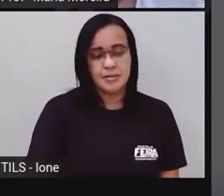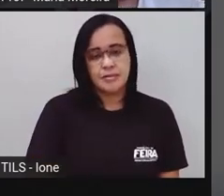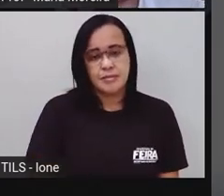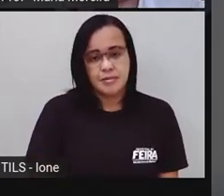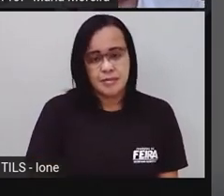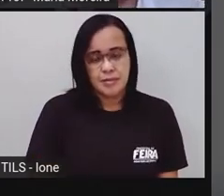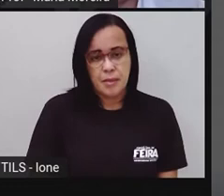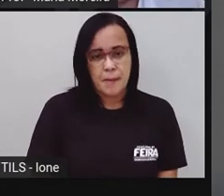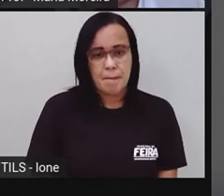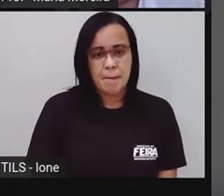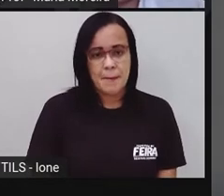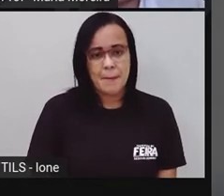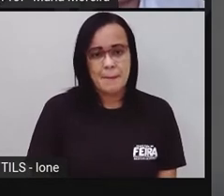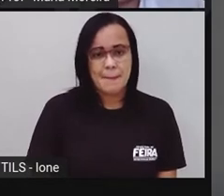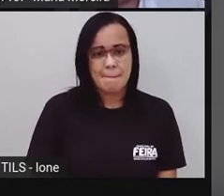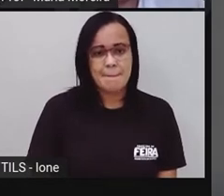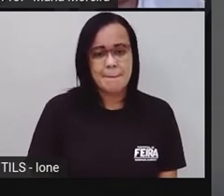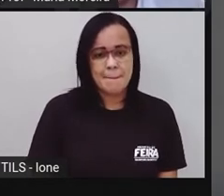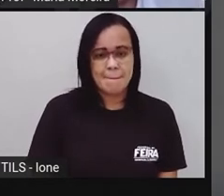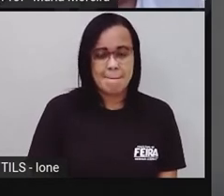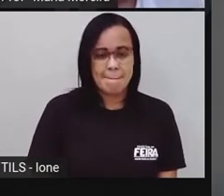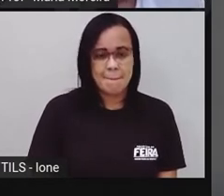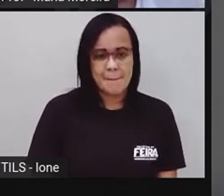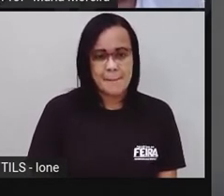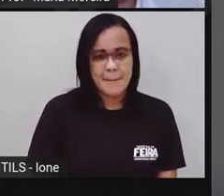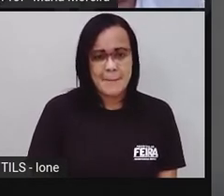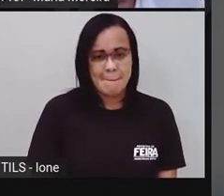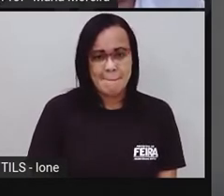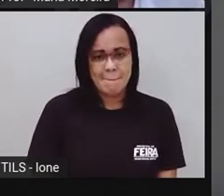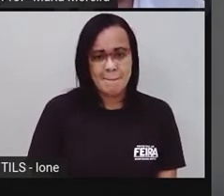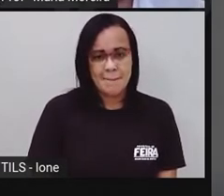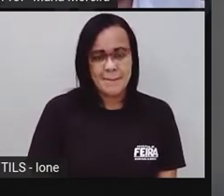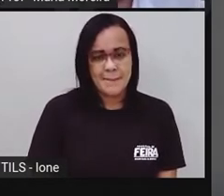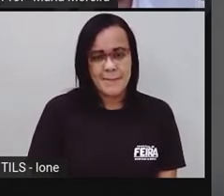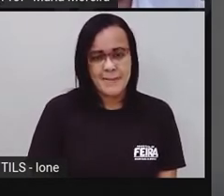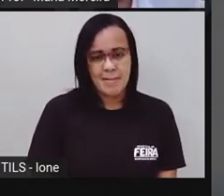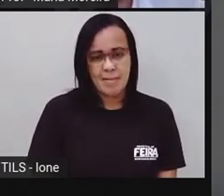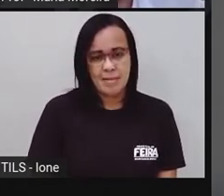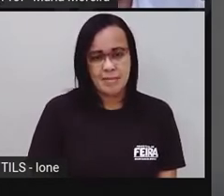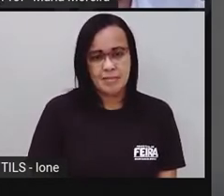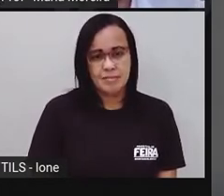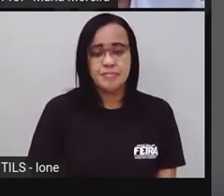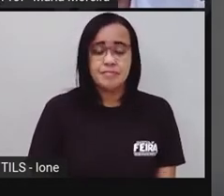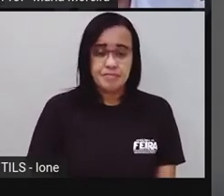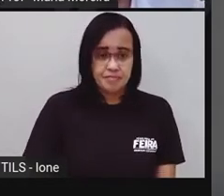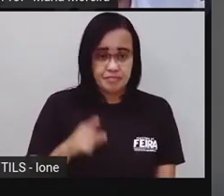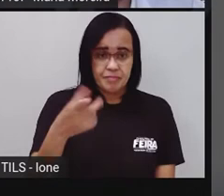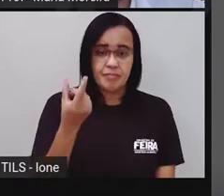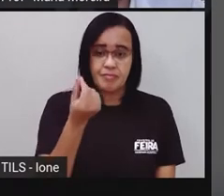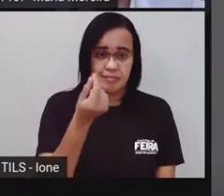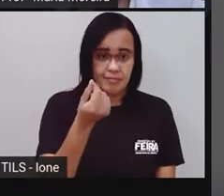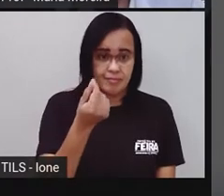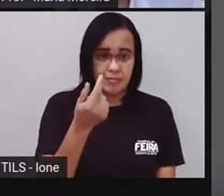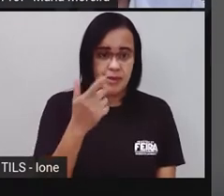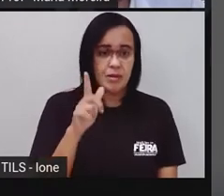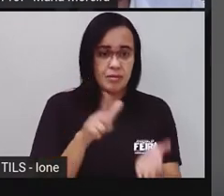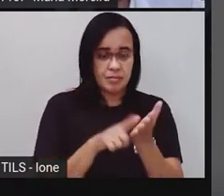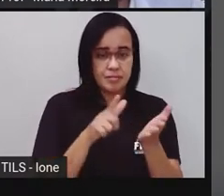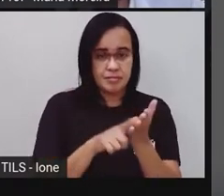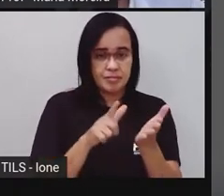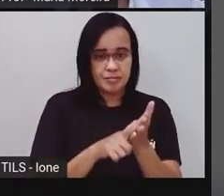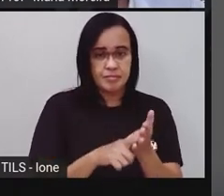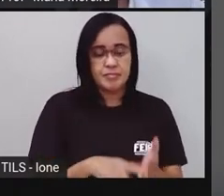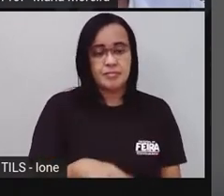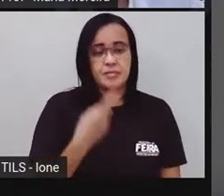vamos fazer melhor Vamos colocar aqui sim já tem as cédulas de 100 reais levam botar